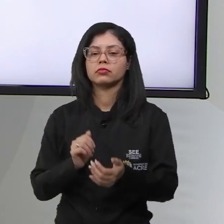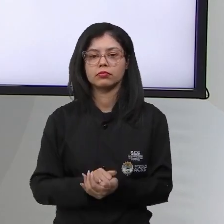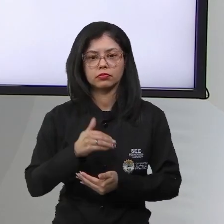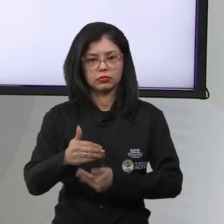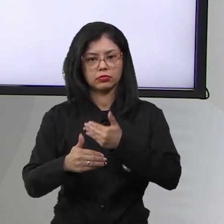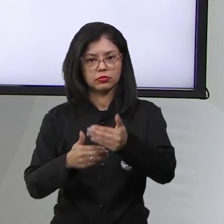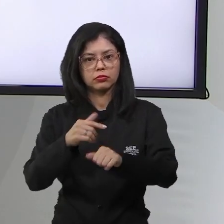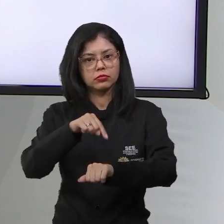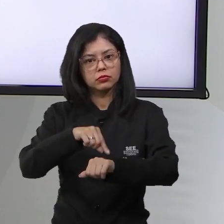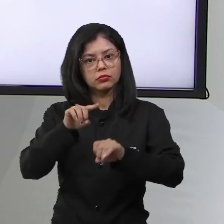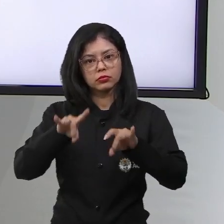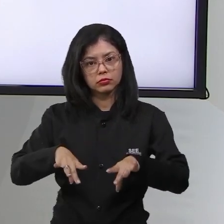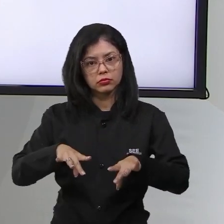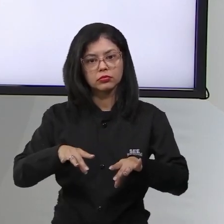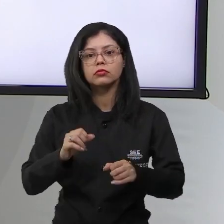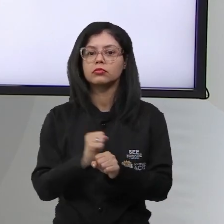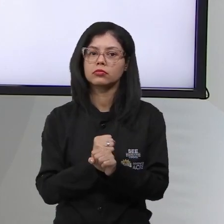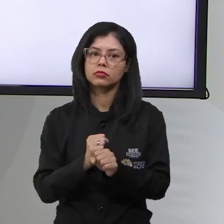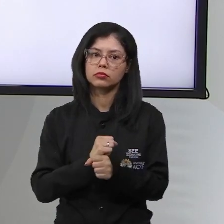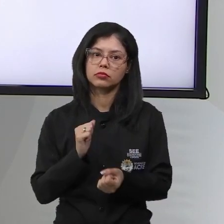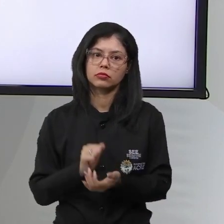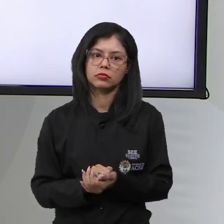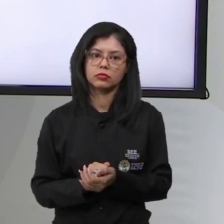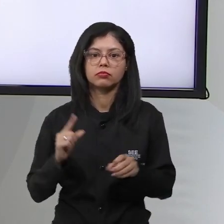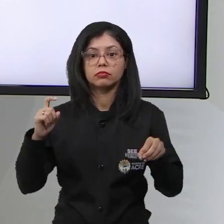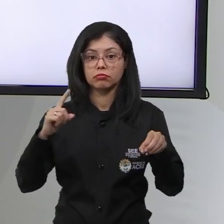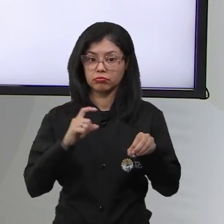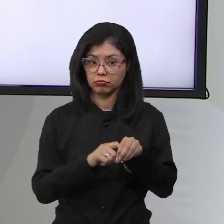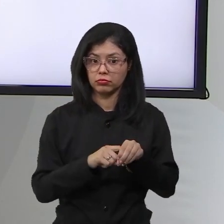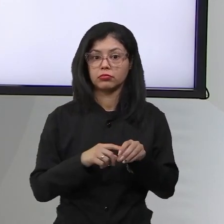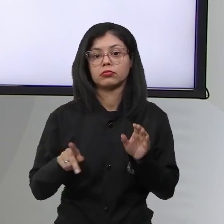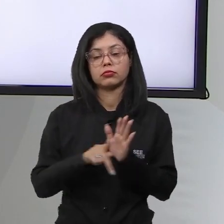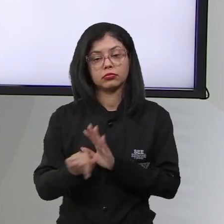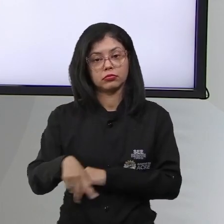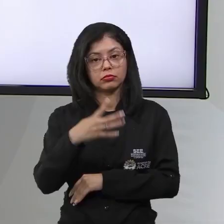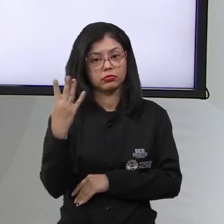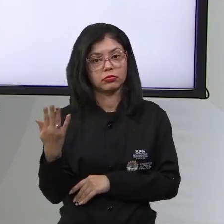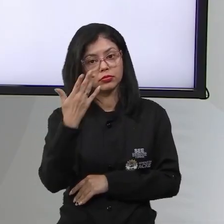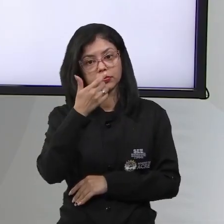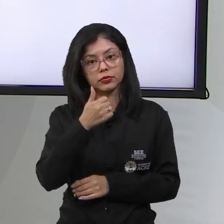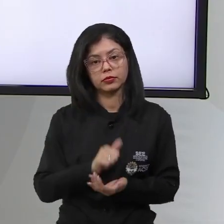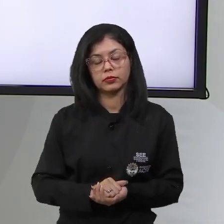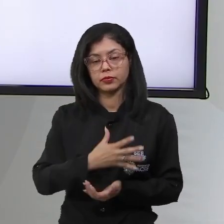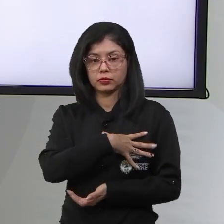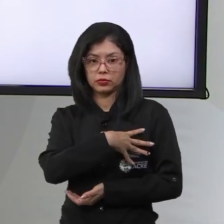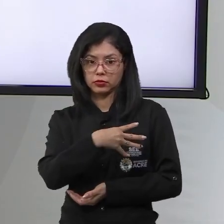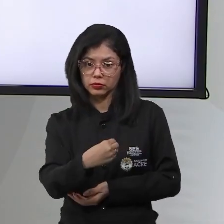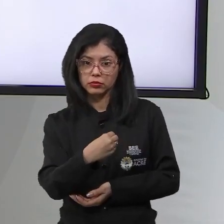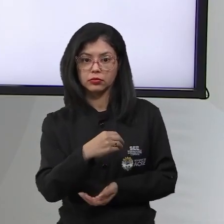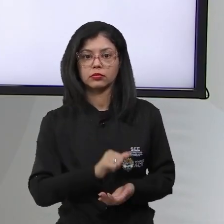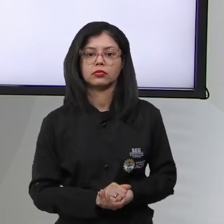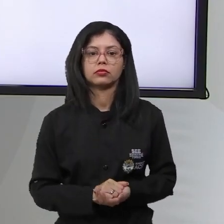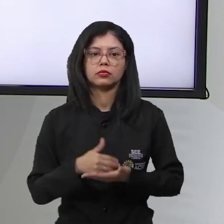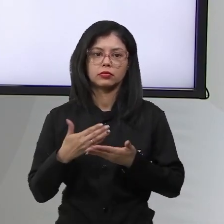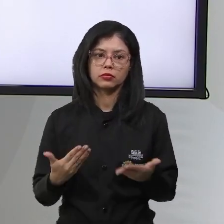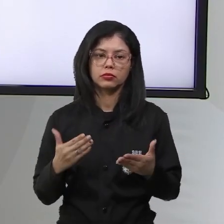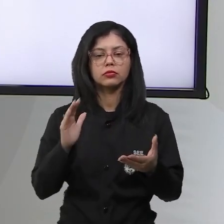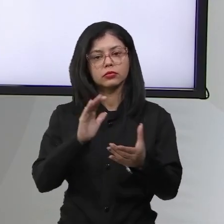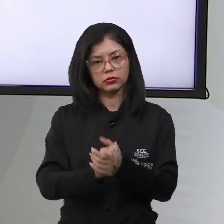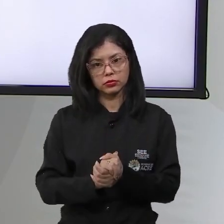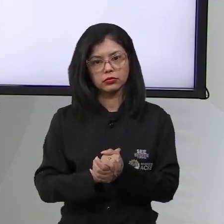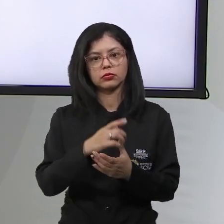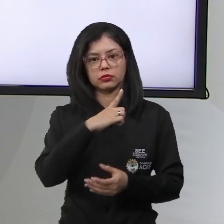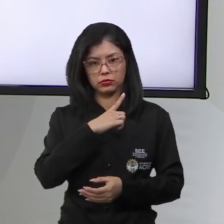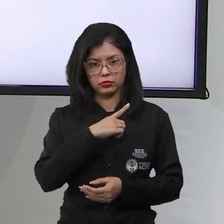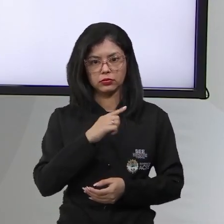longo desses últimos anos na taxa de fecundidade, ou seja, na quantidade de filhos que, no caso, um casal